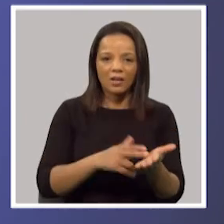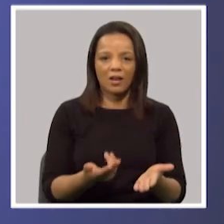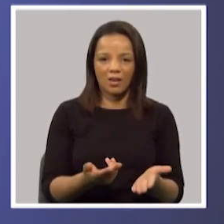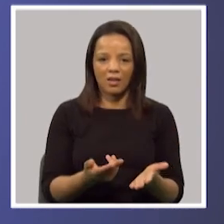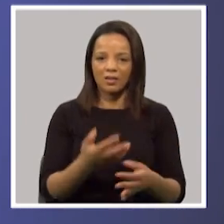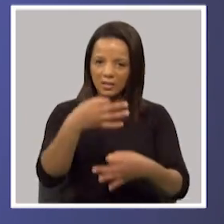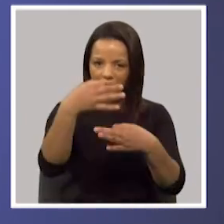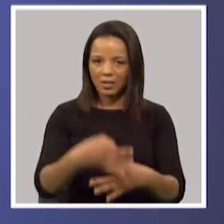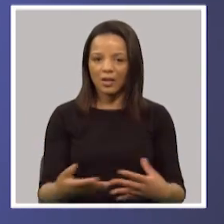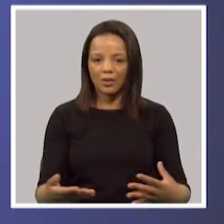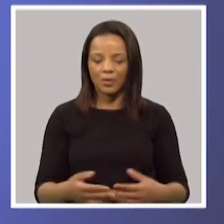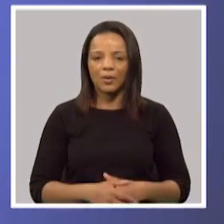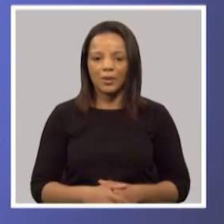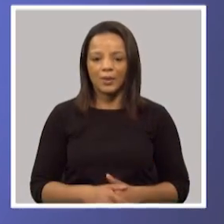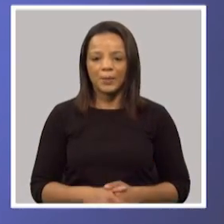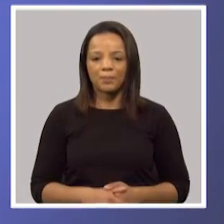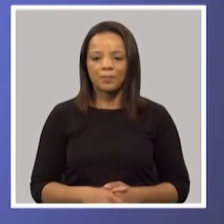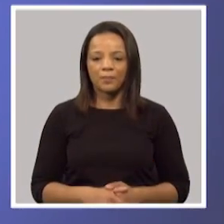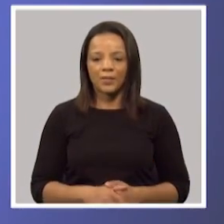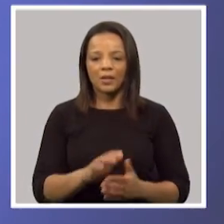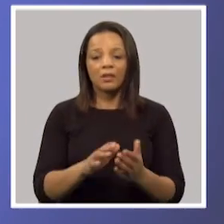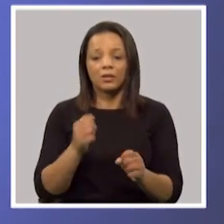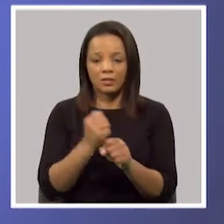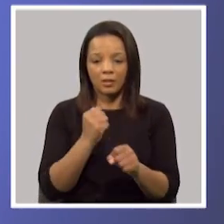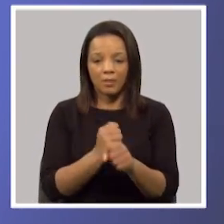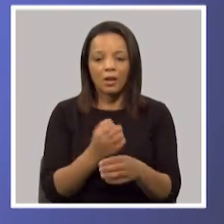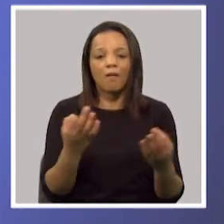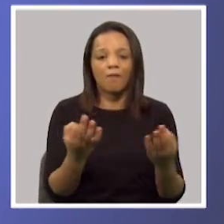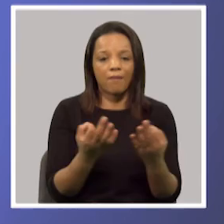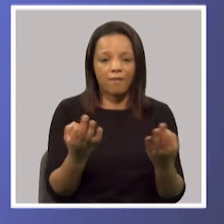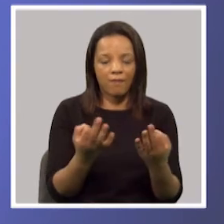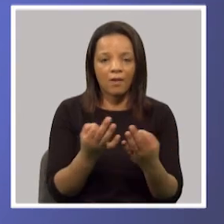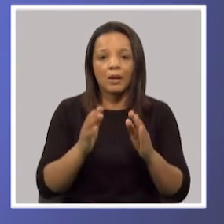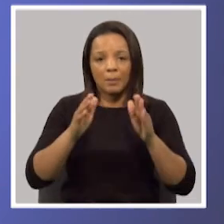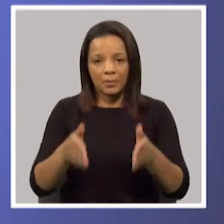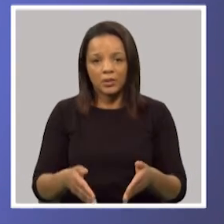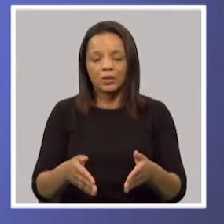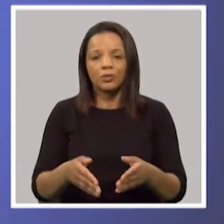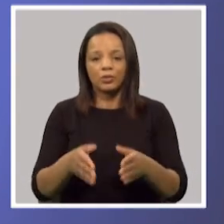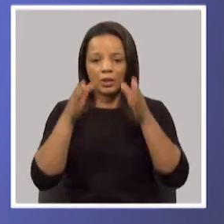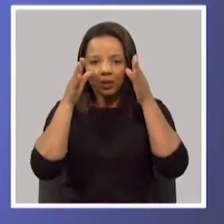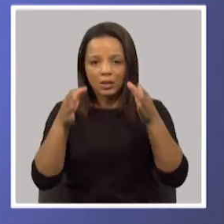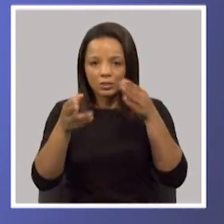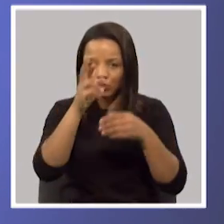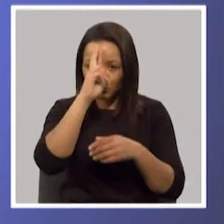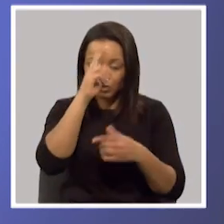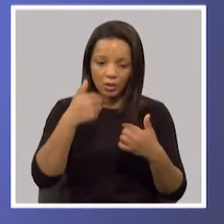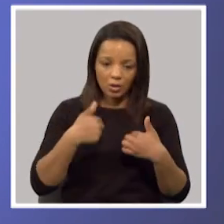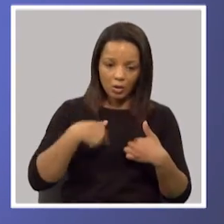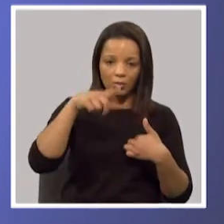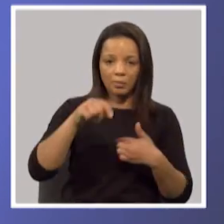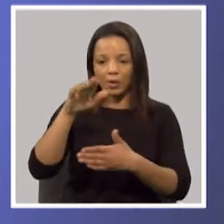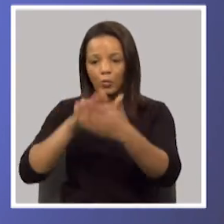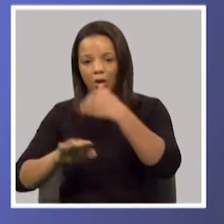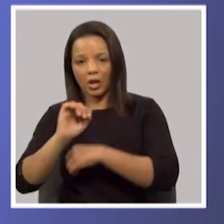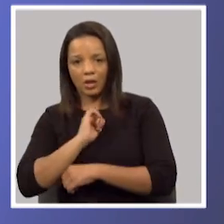em algo sério, em algo que deu trabalho, em algo que foi necessária muita dedicação, quer da minha parte,